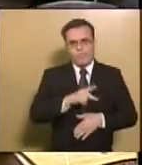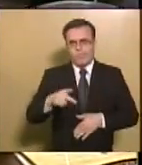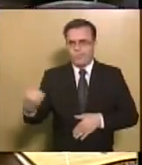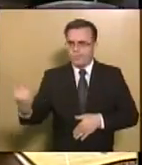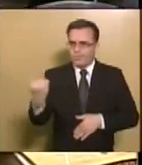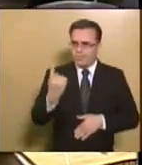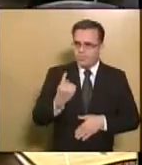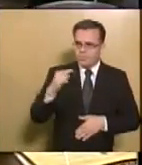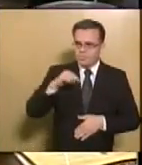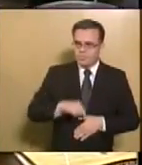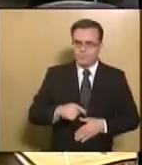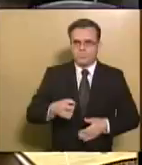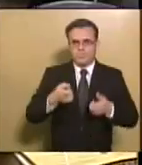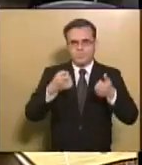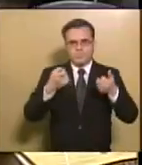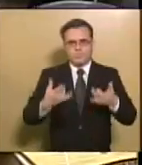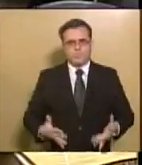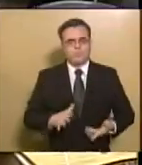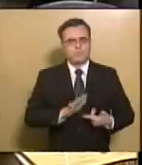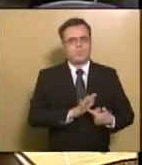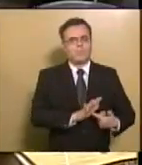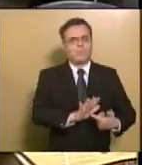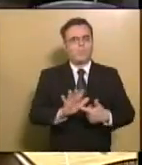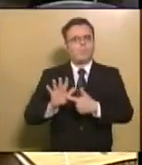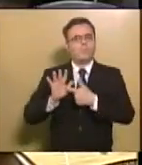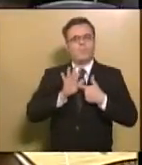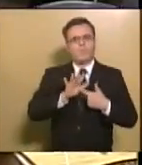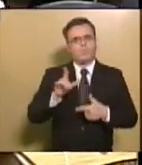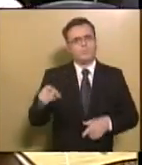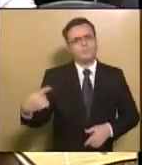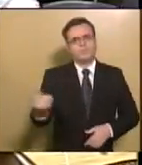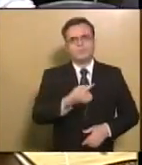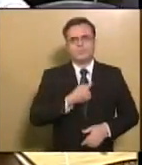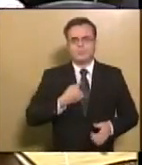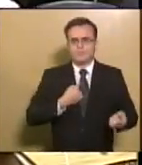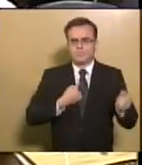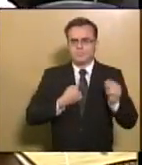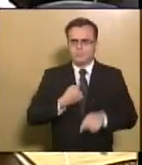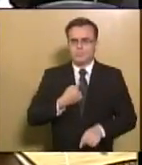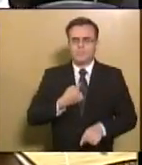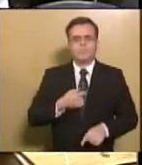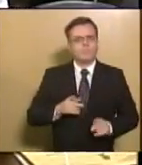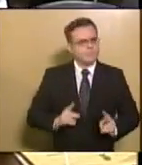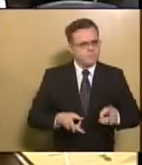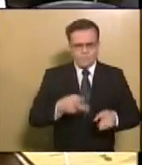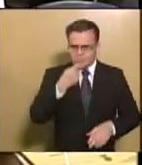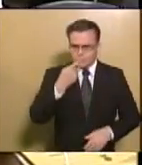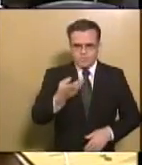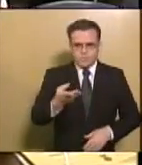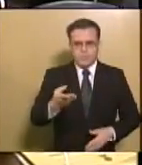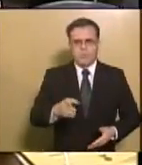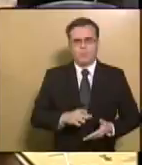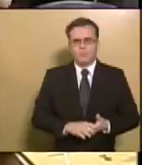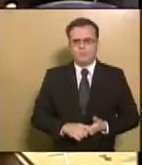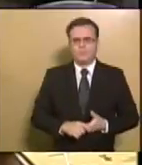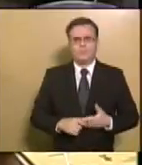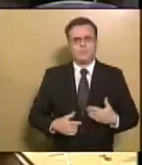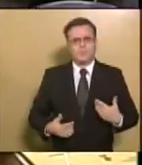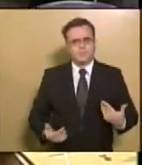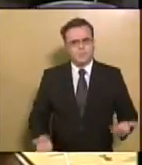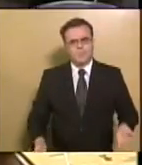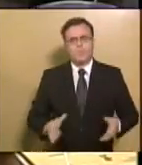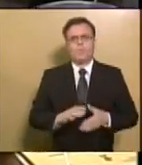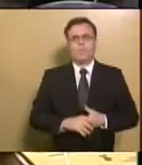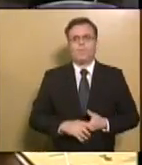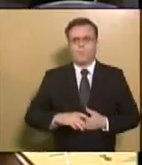possam vir para demonstrar a todos nós, a esta Pode continuar, deputada. A